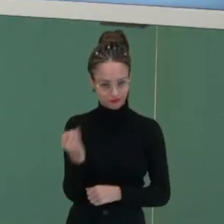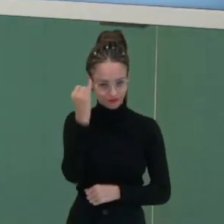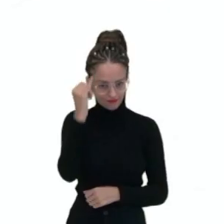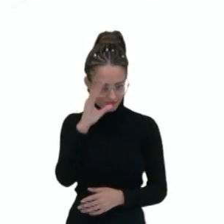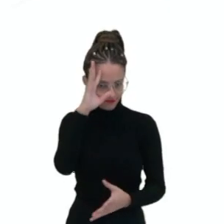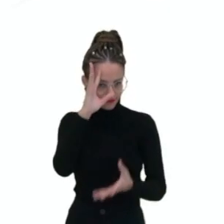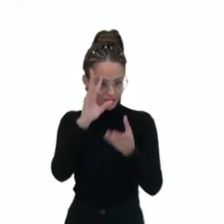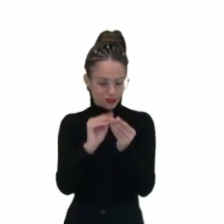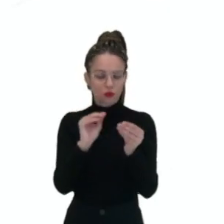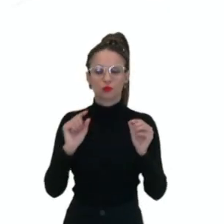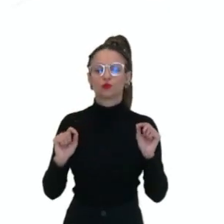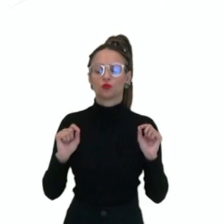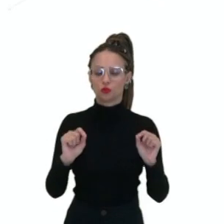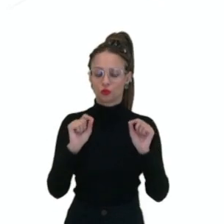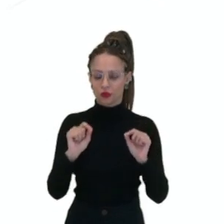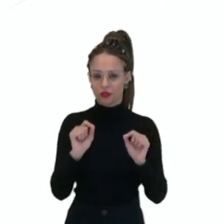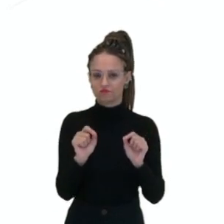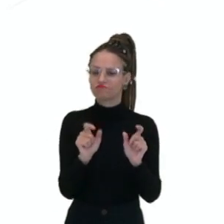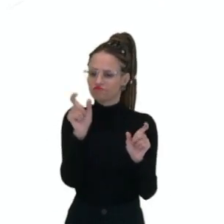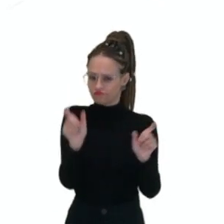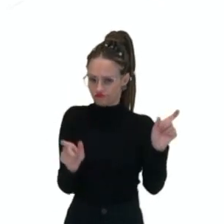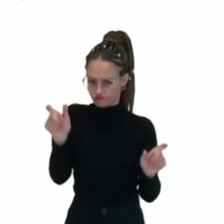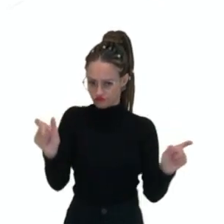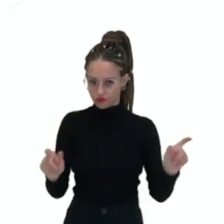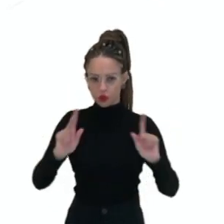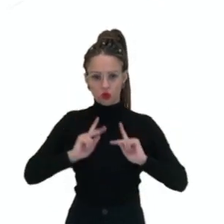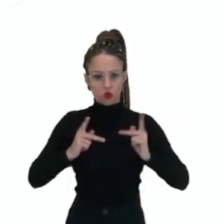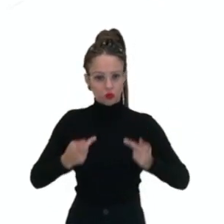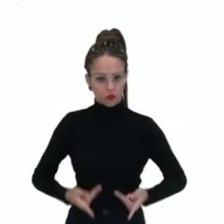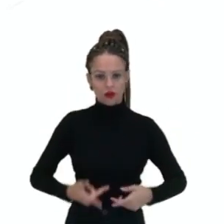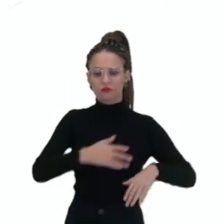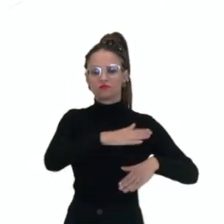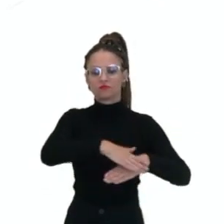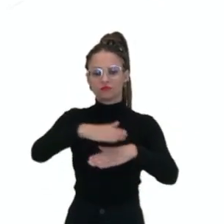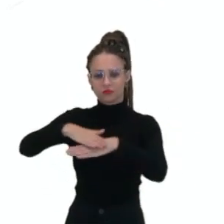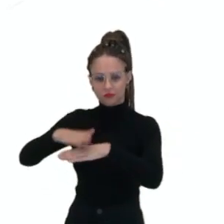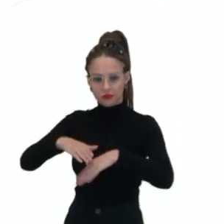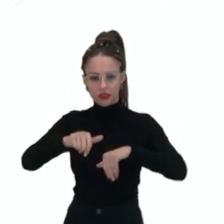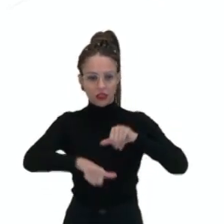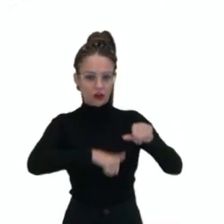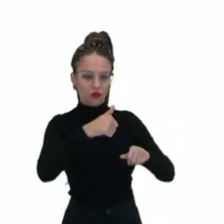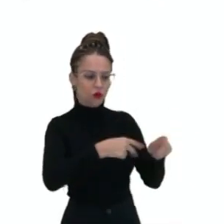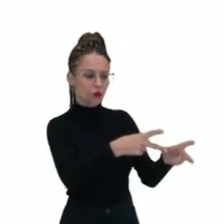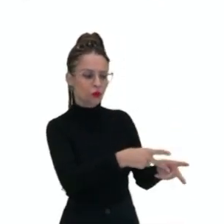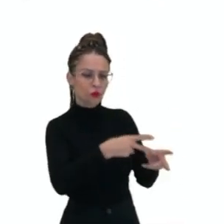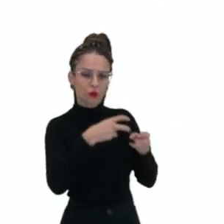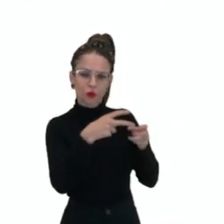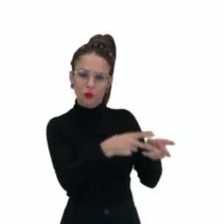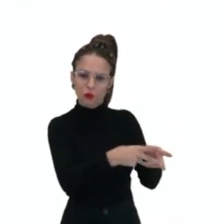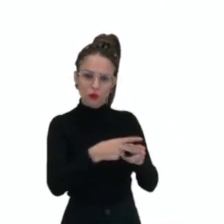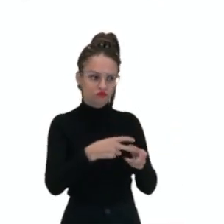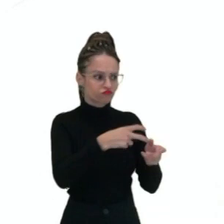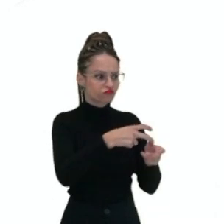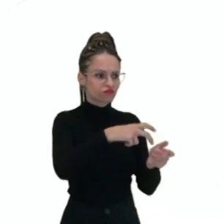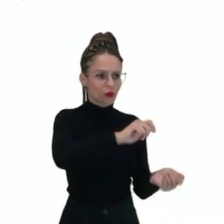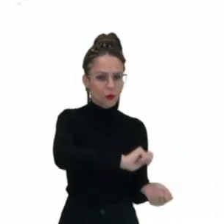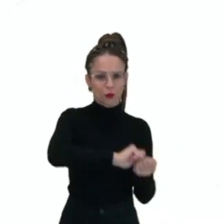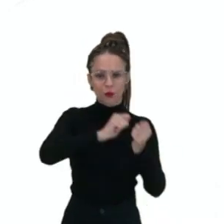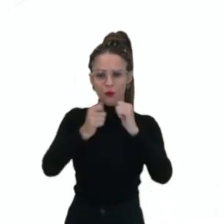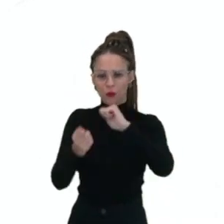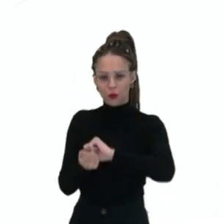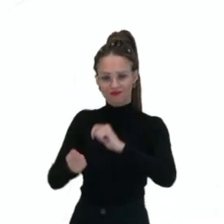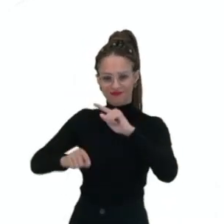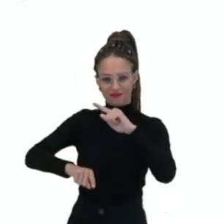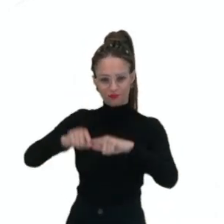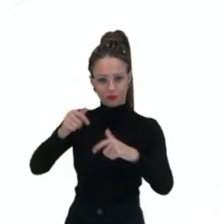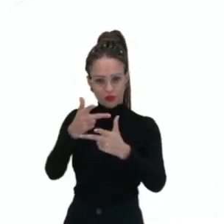entender que o ser humano, ele transforma os recursos naturais em bens. E aí, consequentemente,